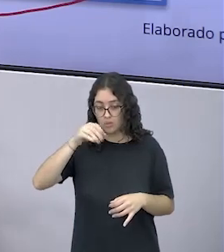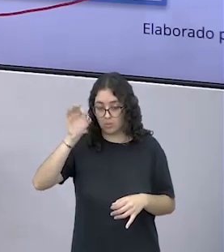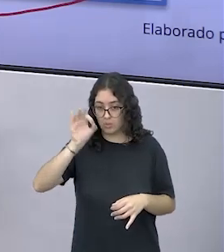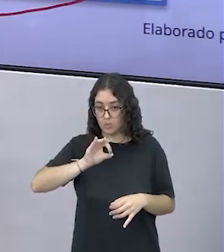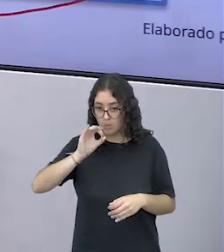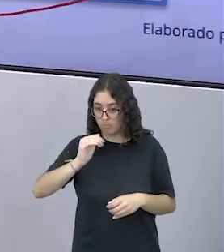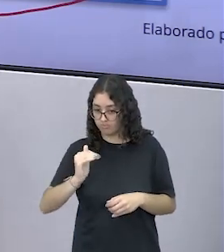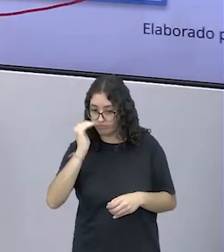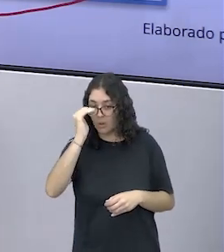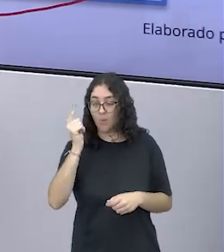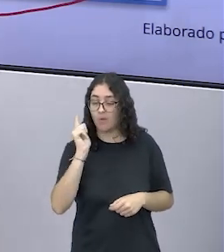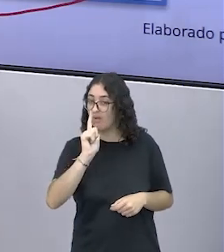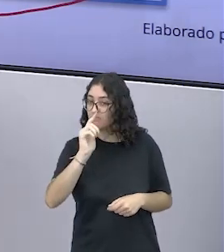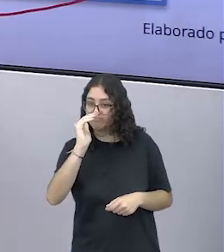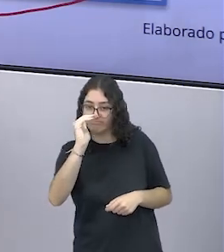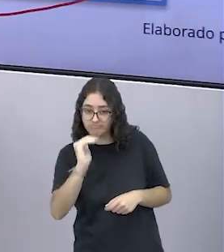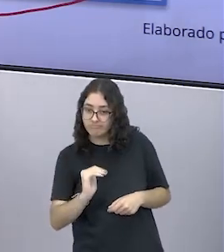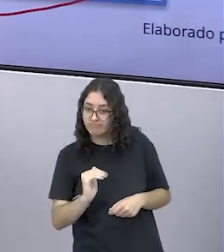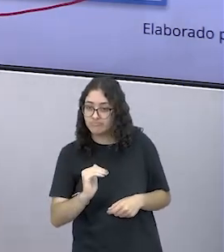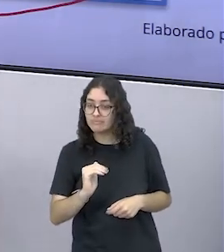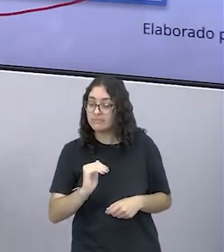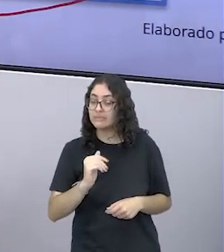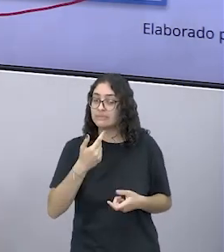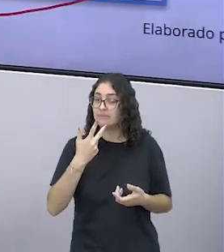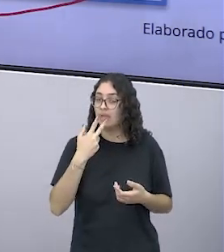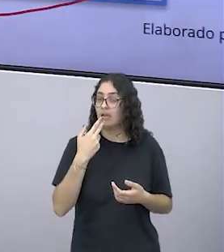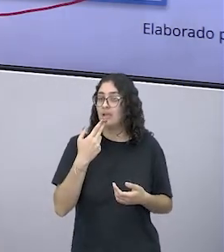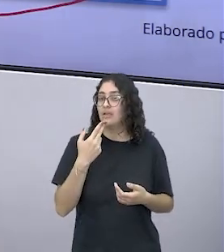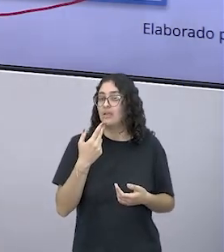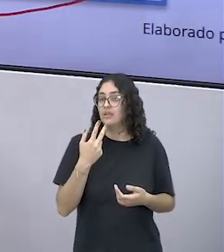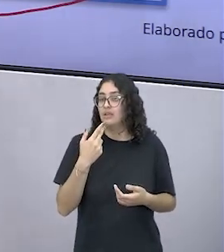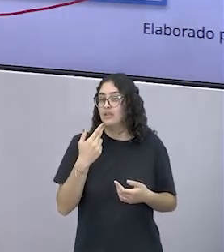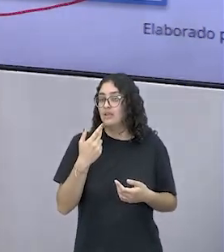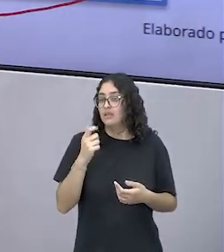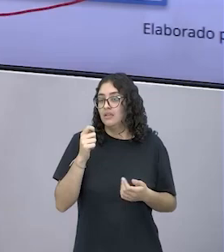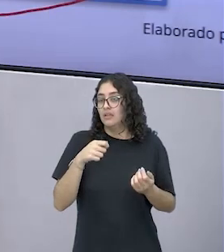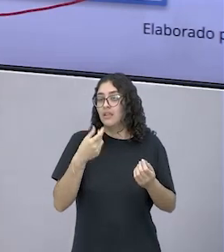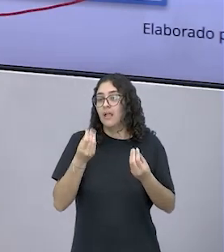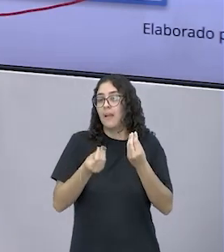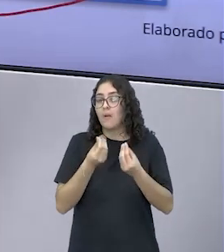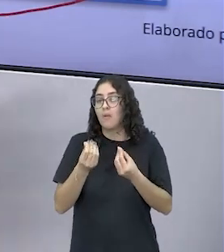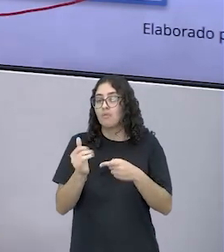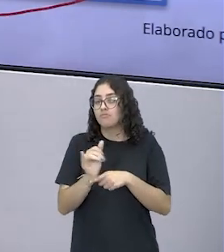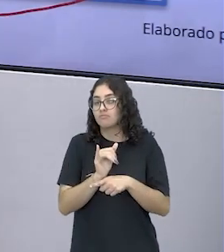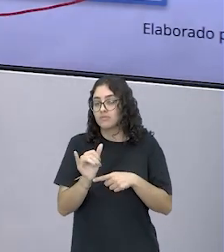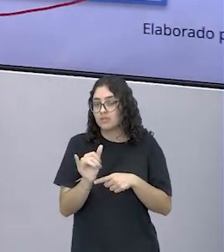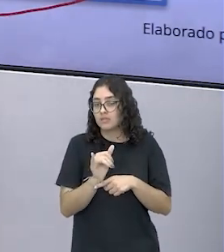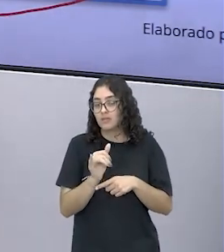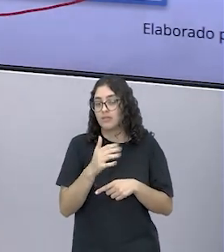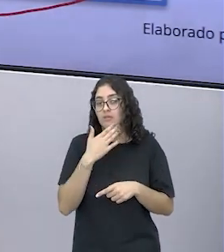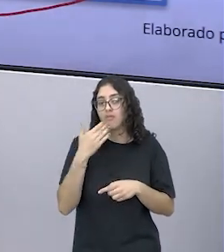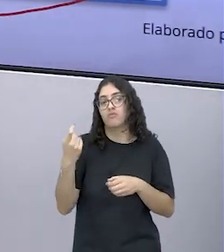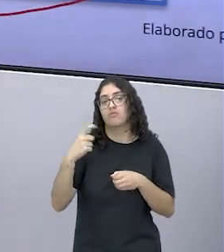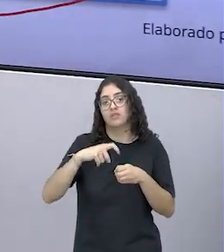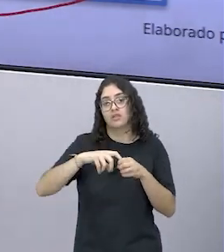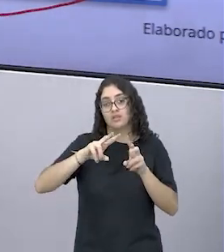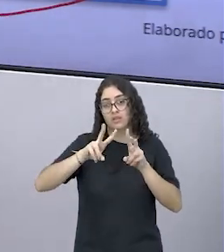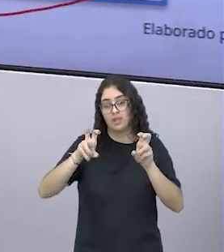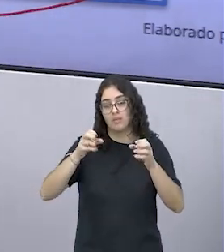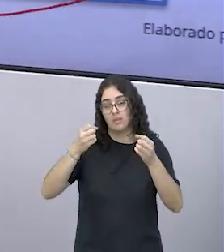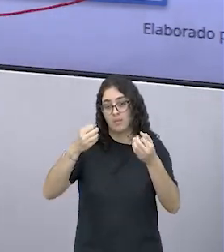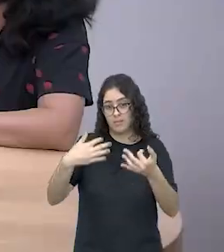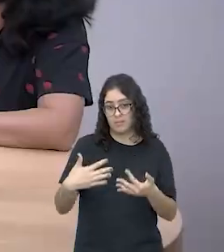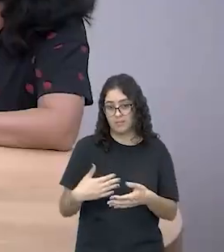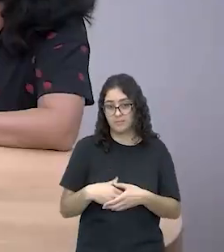de 70, ótimo. Se não, alguma coisa ele conseguiu ali visualizar, o professor pode voltar à explicação e retomar esses